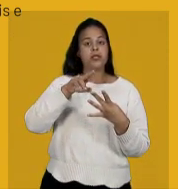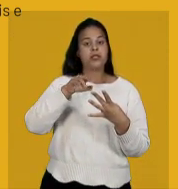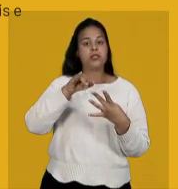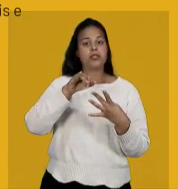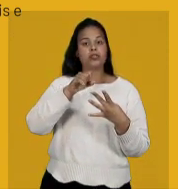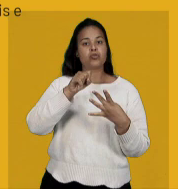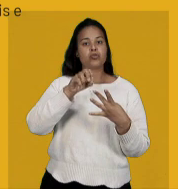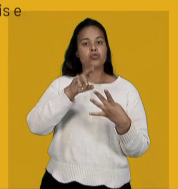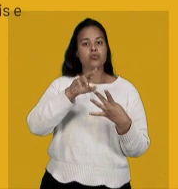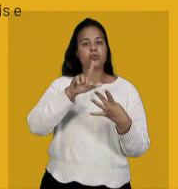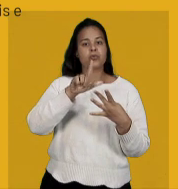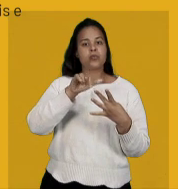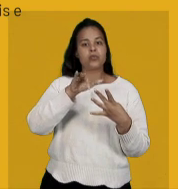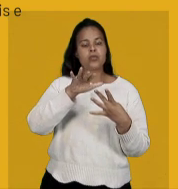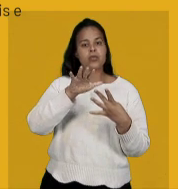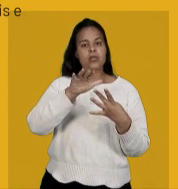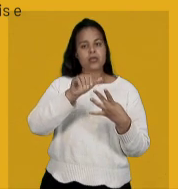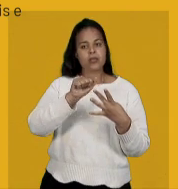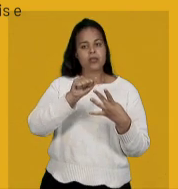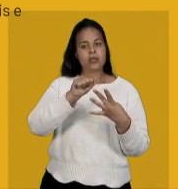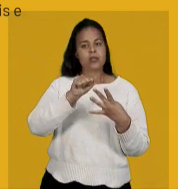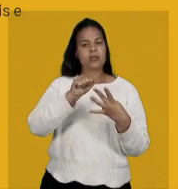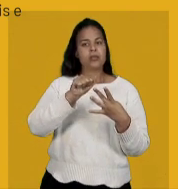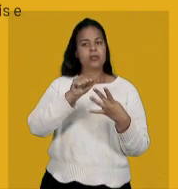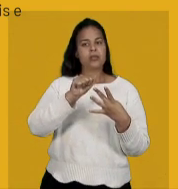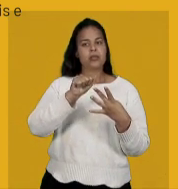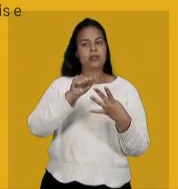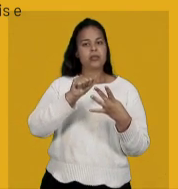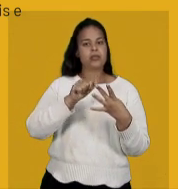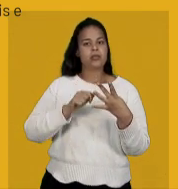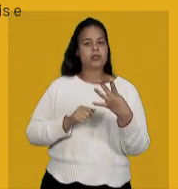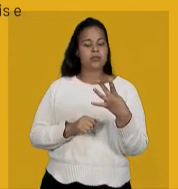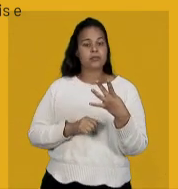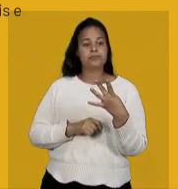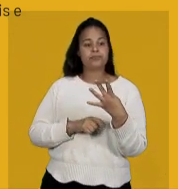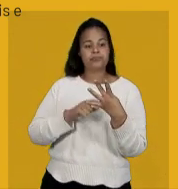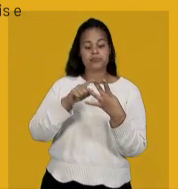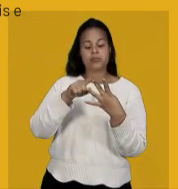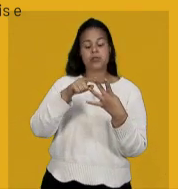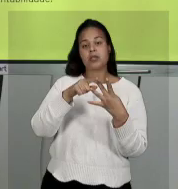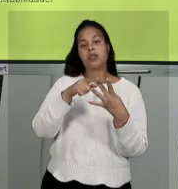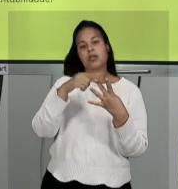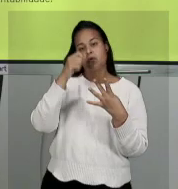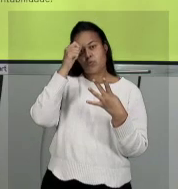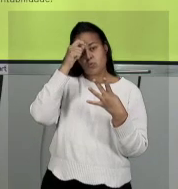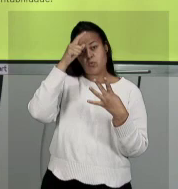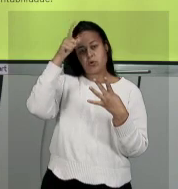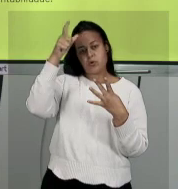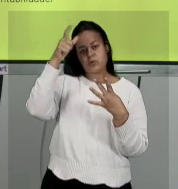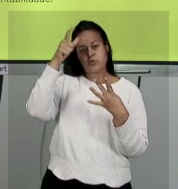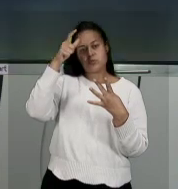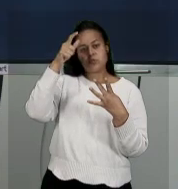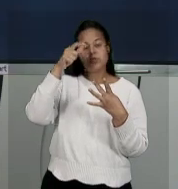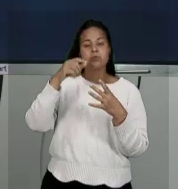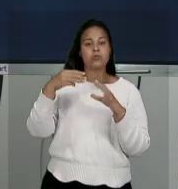bioética, com ênfase em vacina, e ética e conhecimento com ênfase em células-tronco.